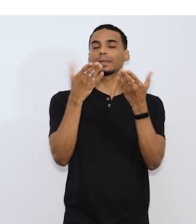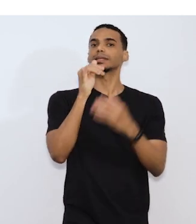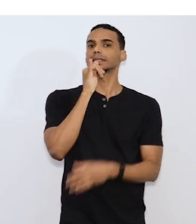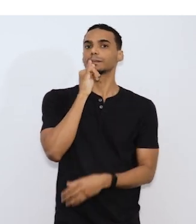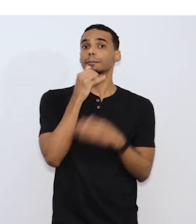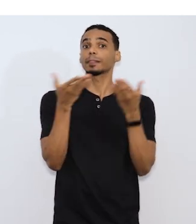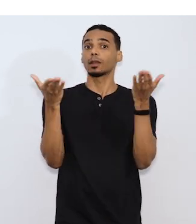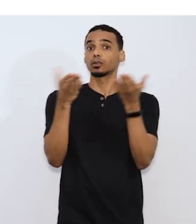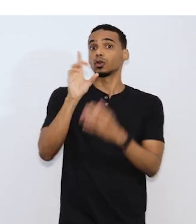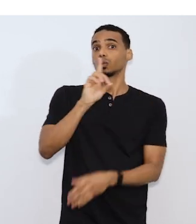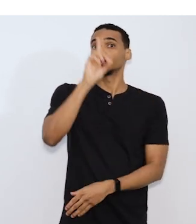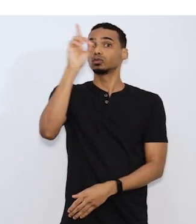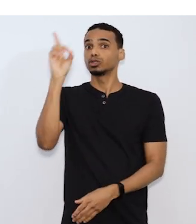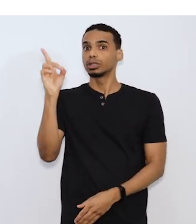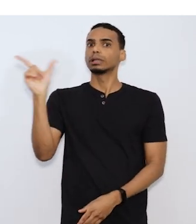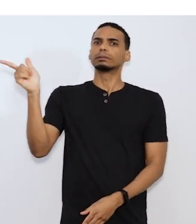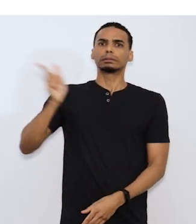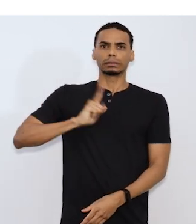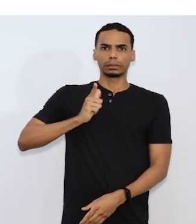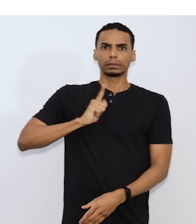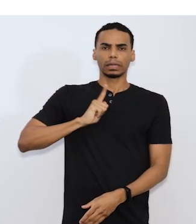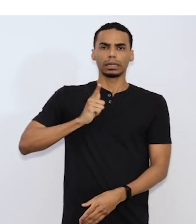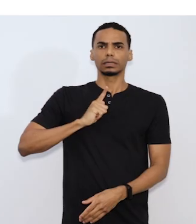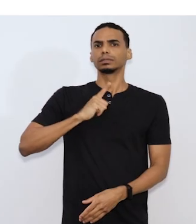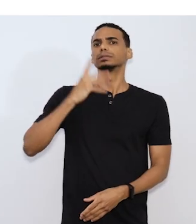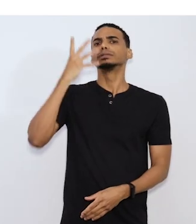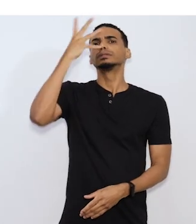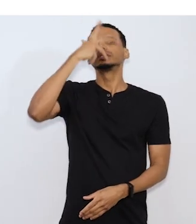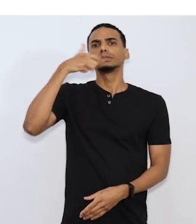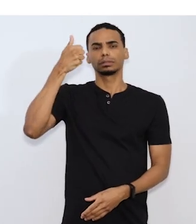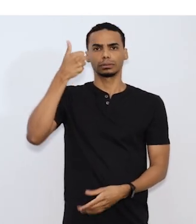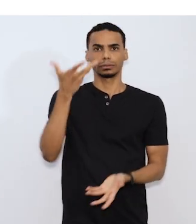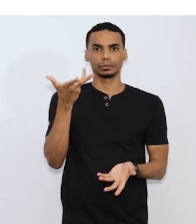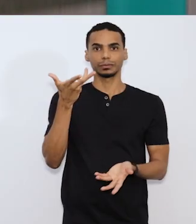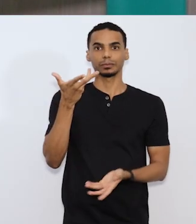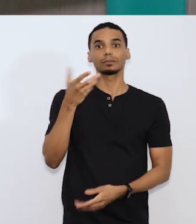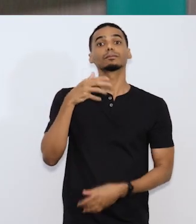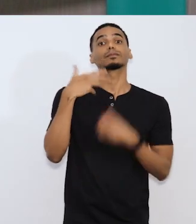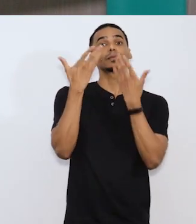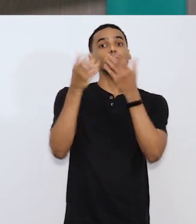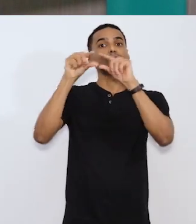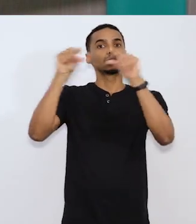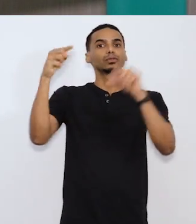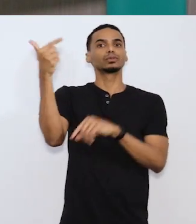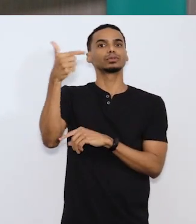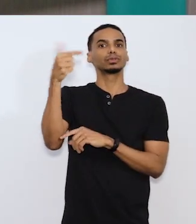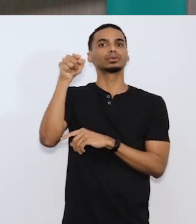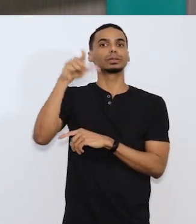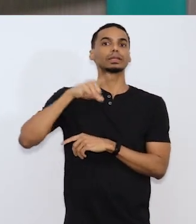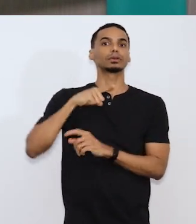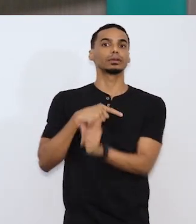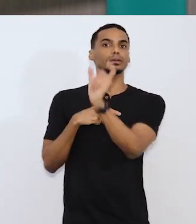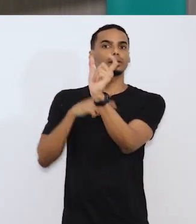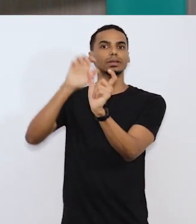digo o dia está lindo, percebam a diferença? Aqui nesse segundo exemplo, eu tenho a presença